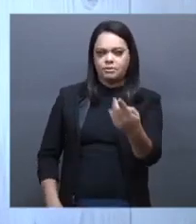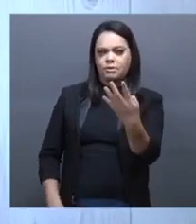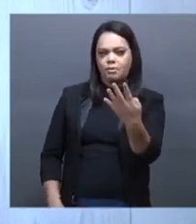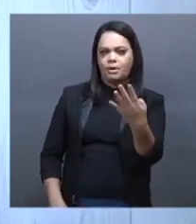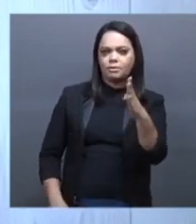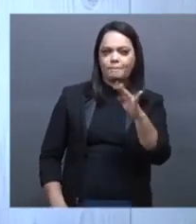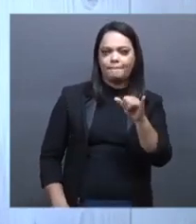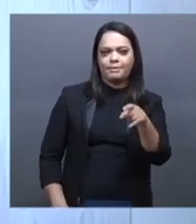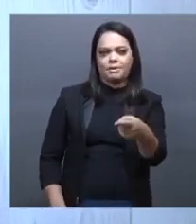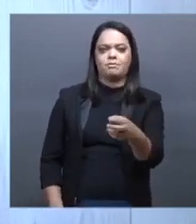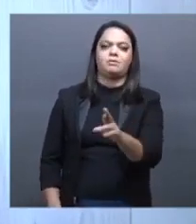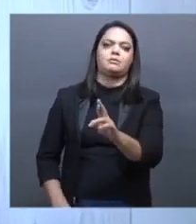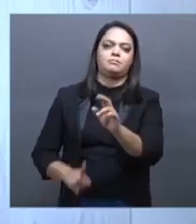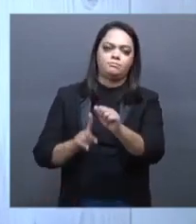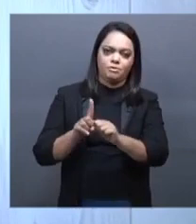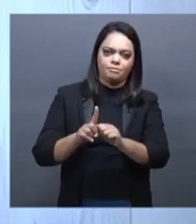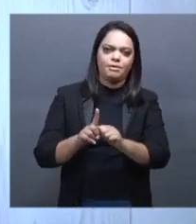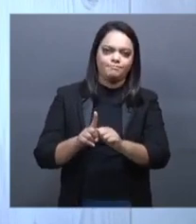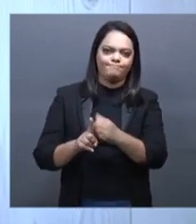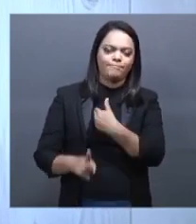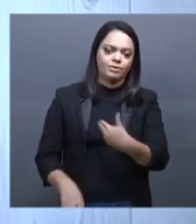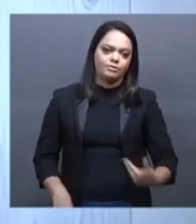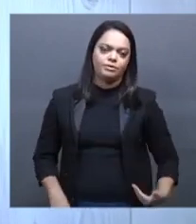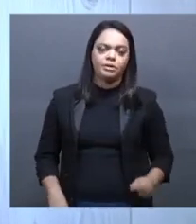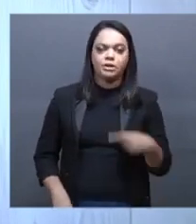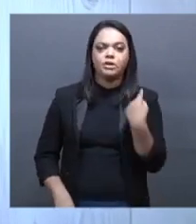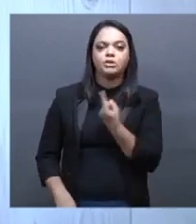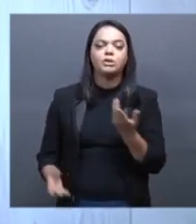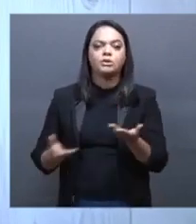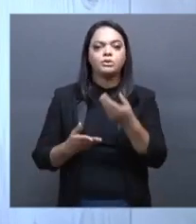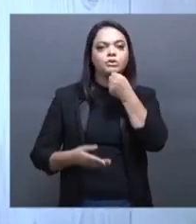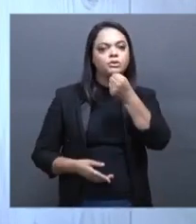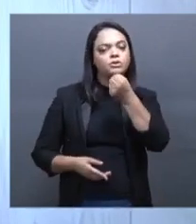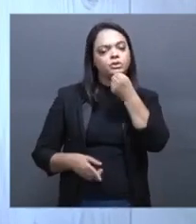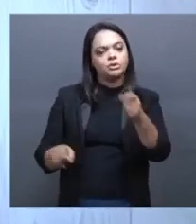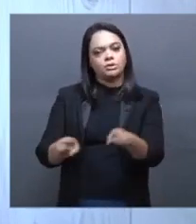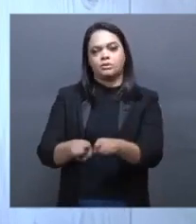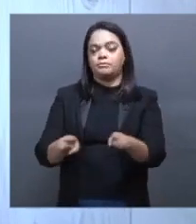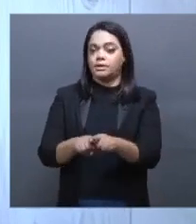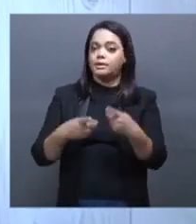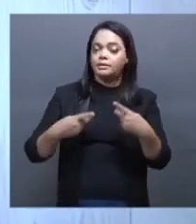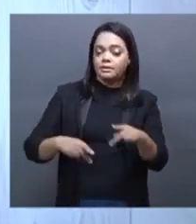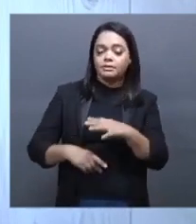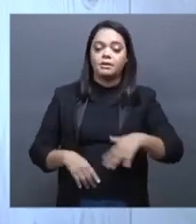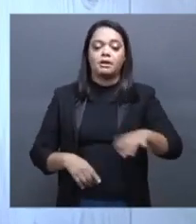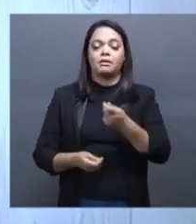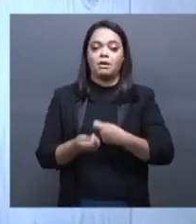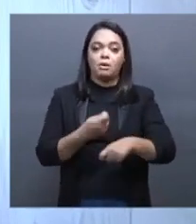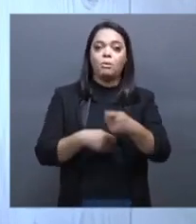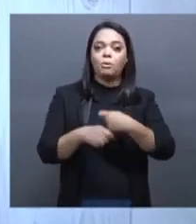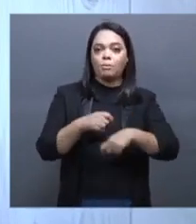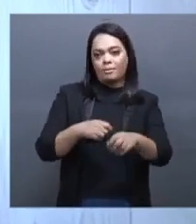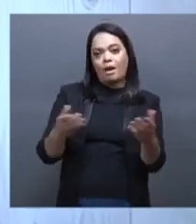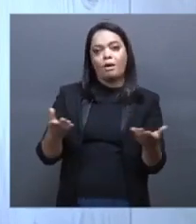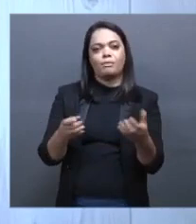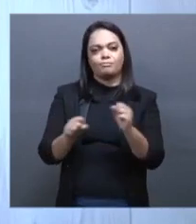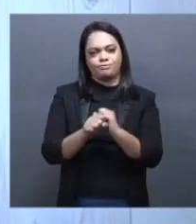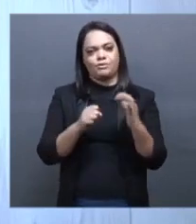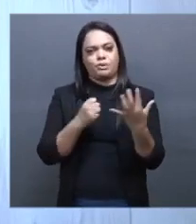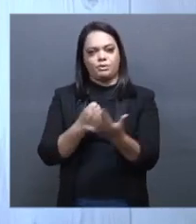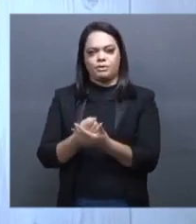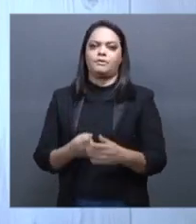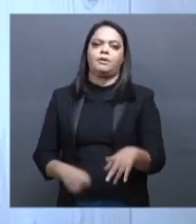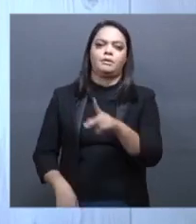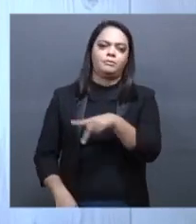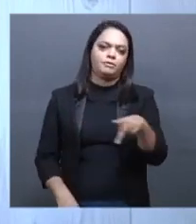bilhões por mês aos cofres públicos. E a nossa entrevista de hoje também destaca esse cenário envolvendo a pandemia. A